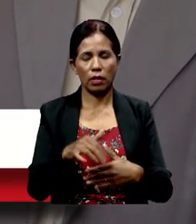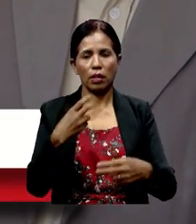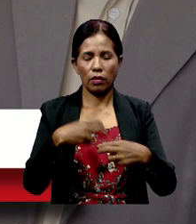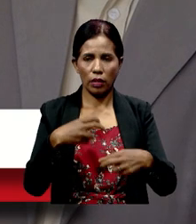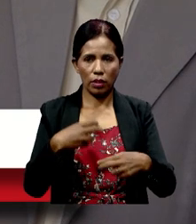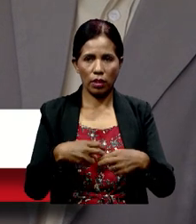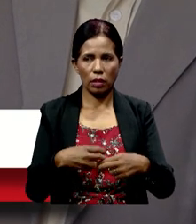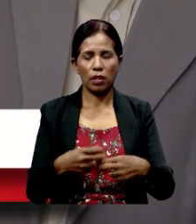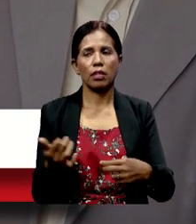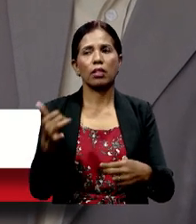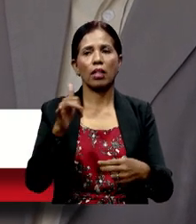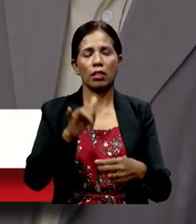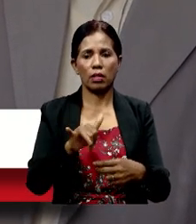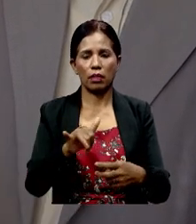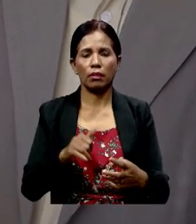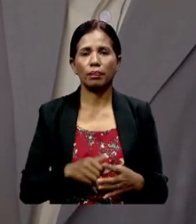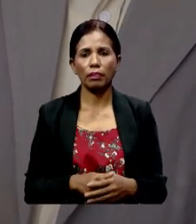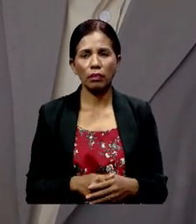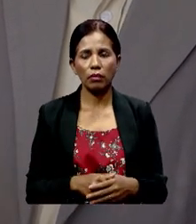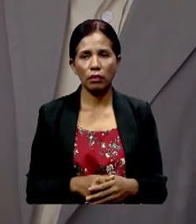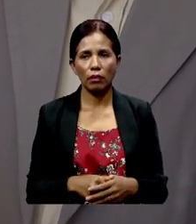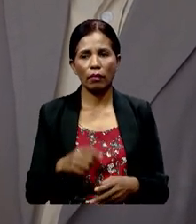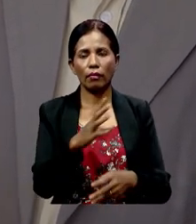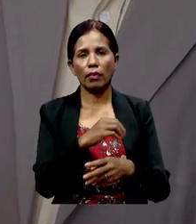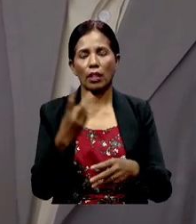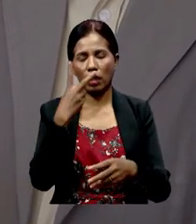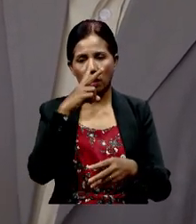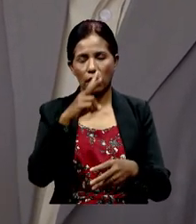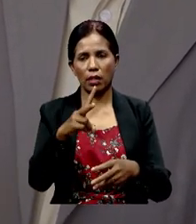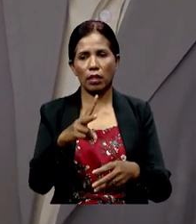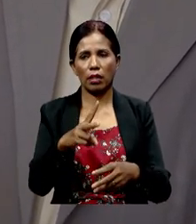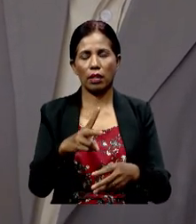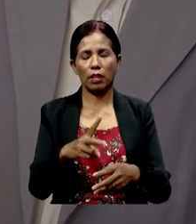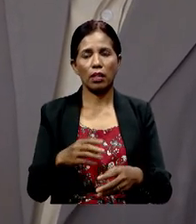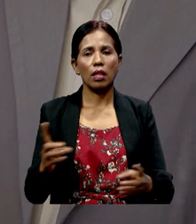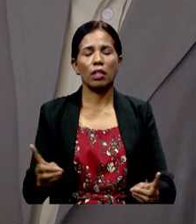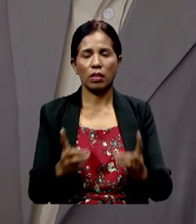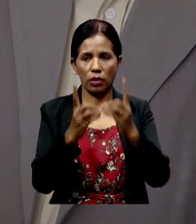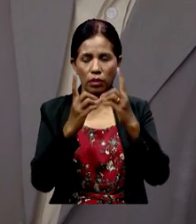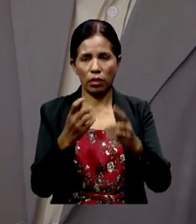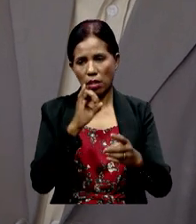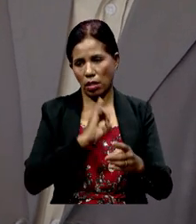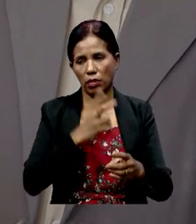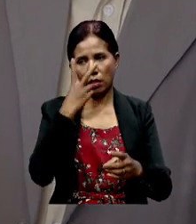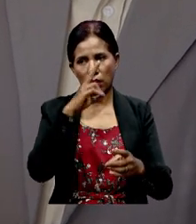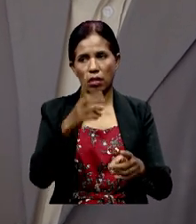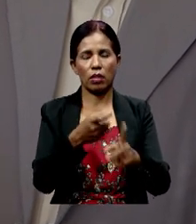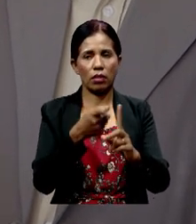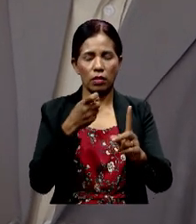dificuldades sirnia condições ne besira atravessa e a hore kata usi